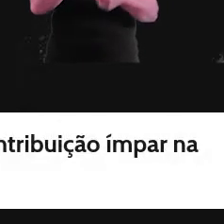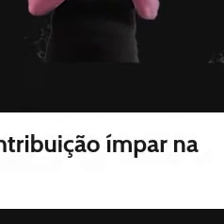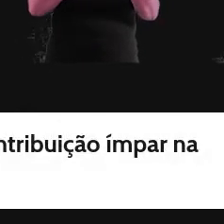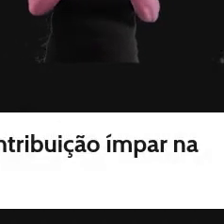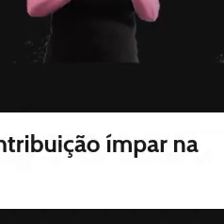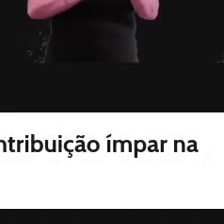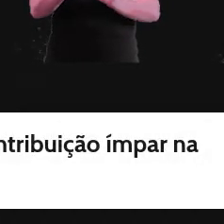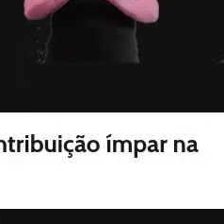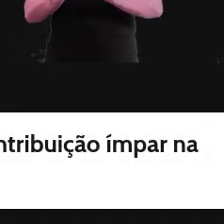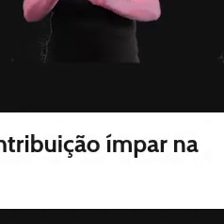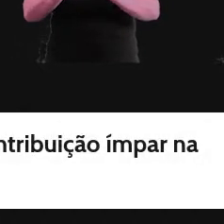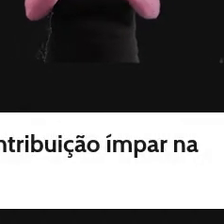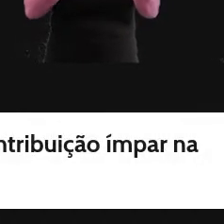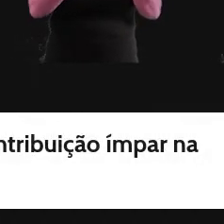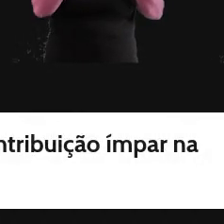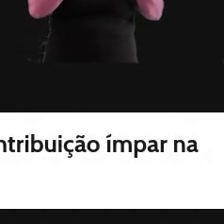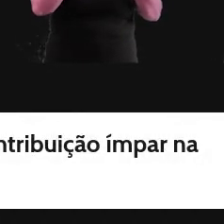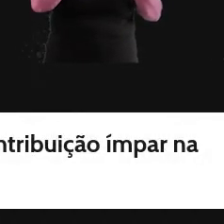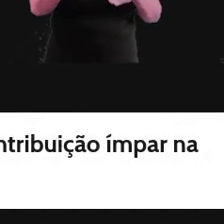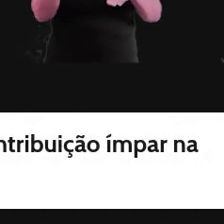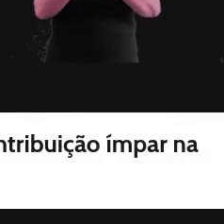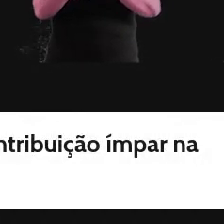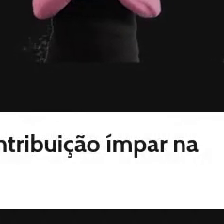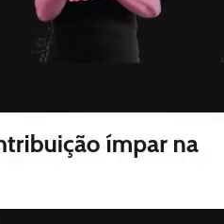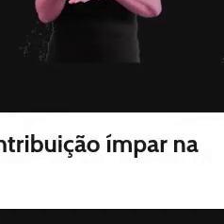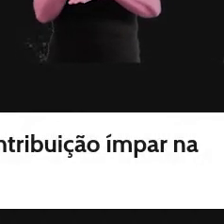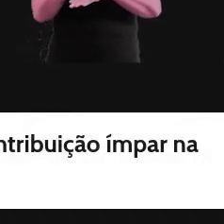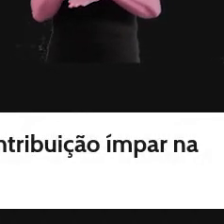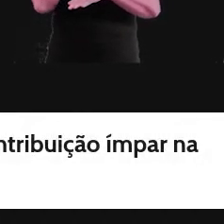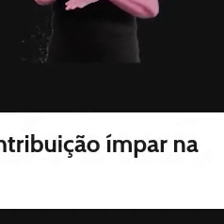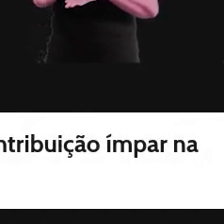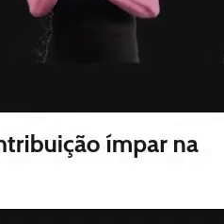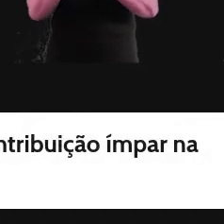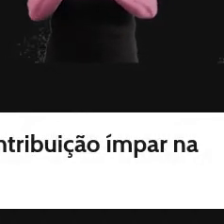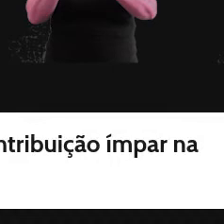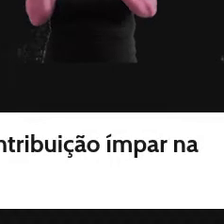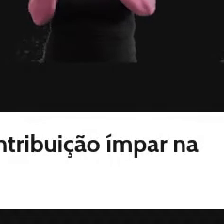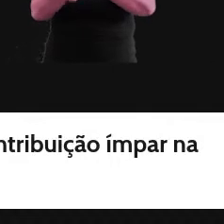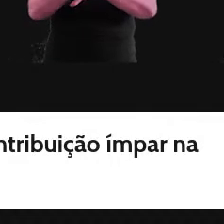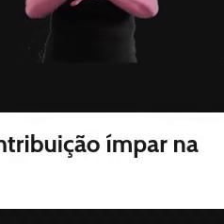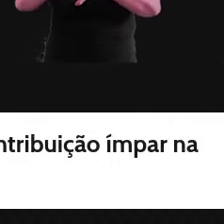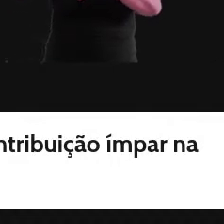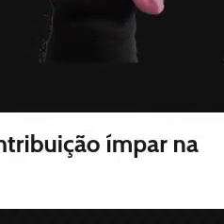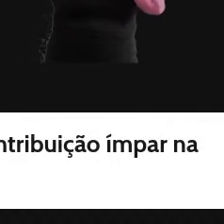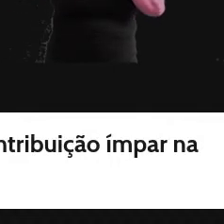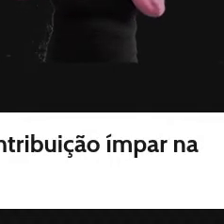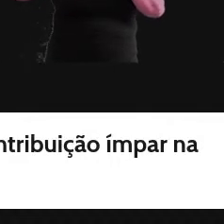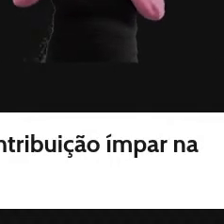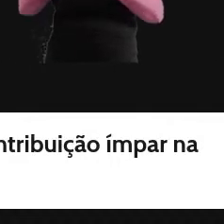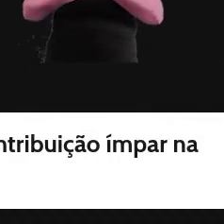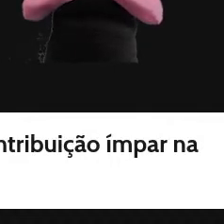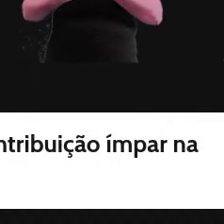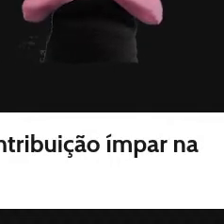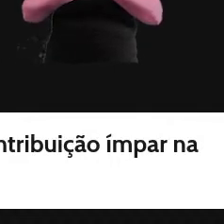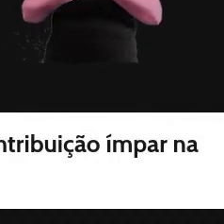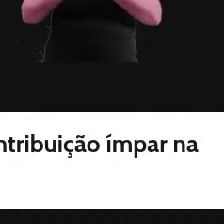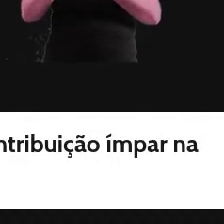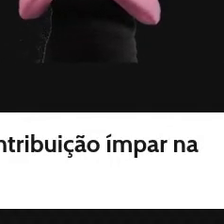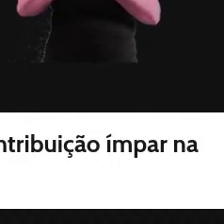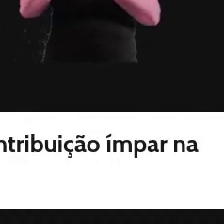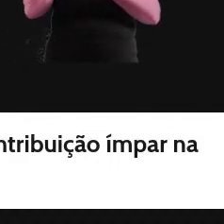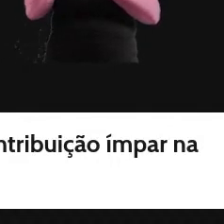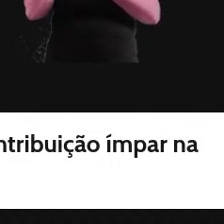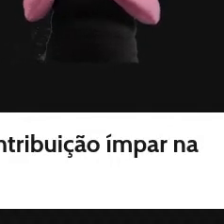democratizar o acesso, a gente já ouviu visitante, posso entrar descalço? Então, a gente